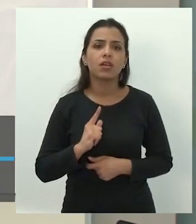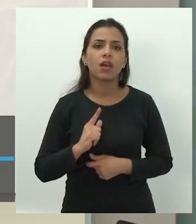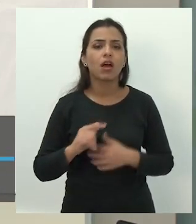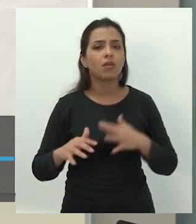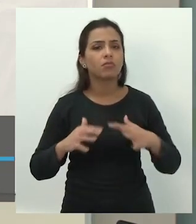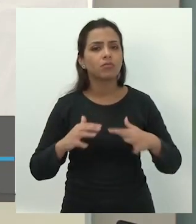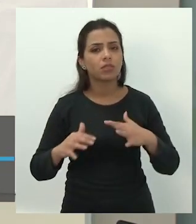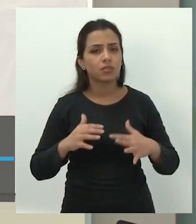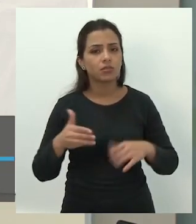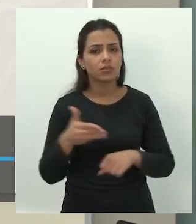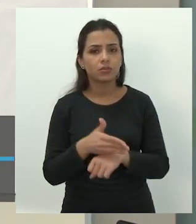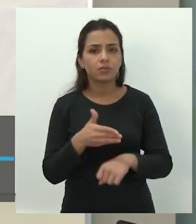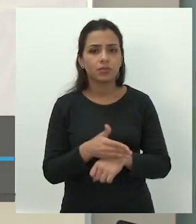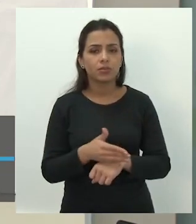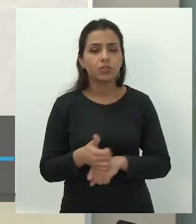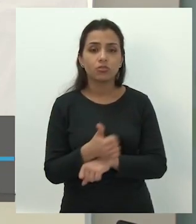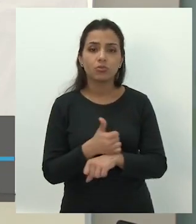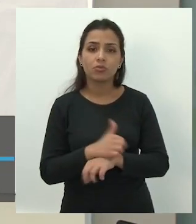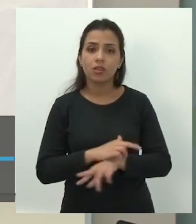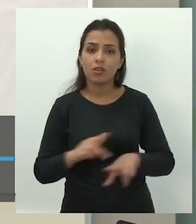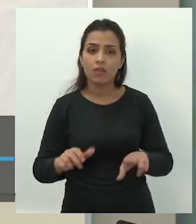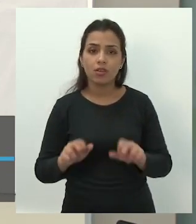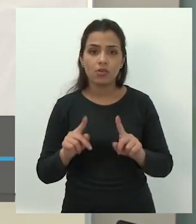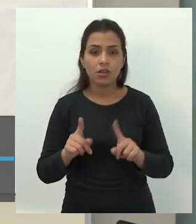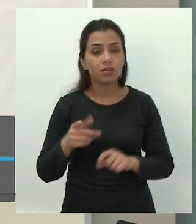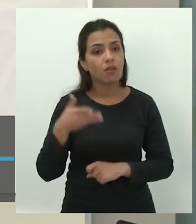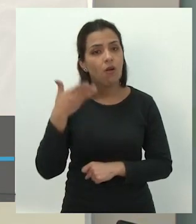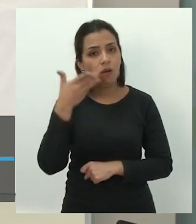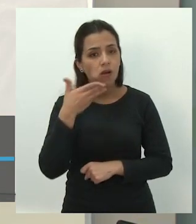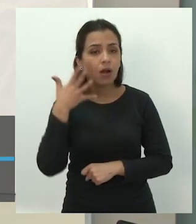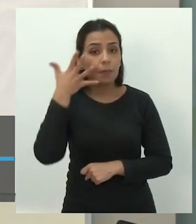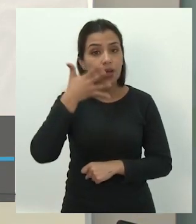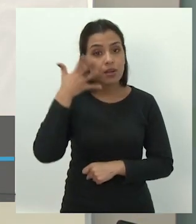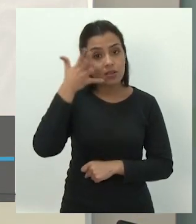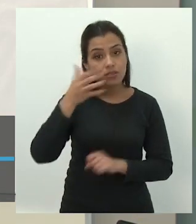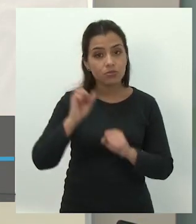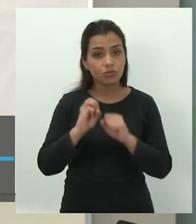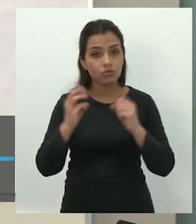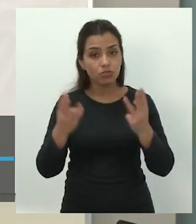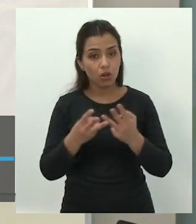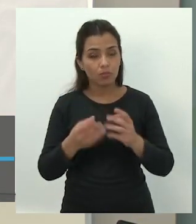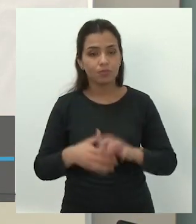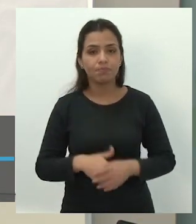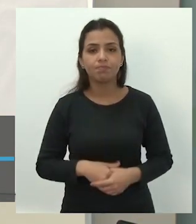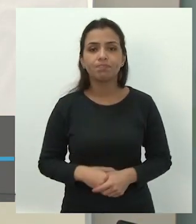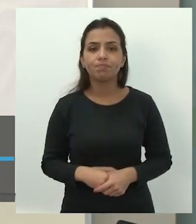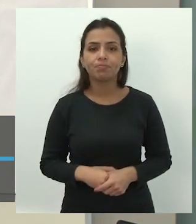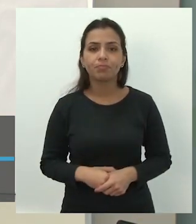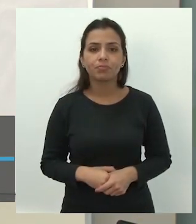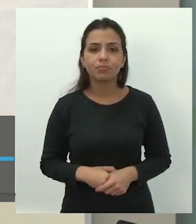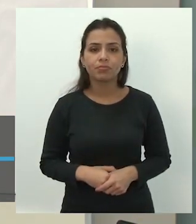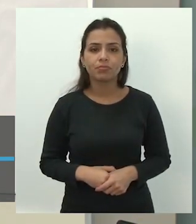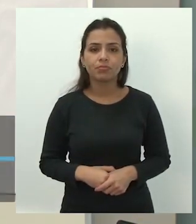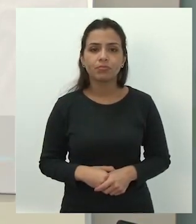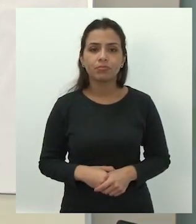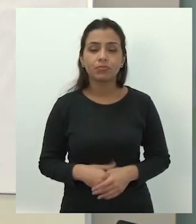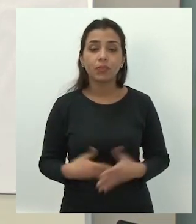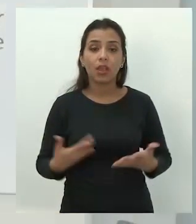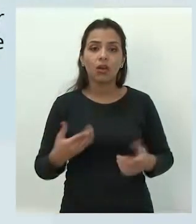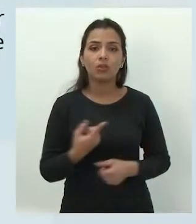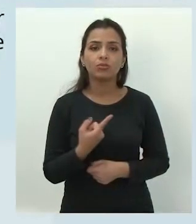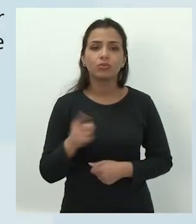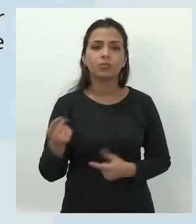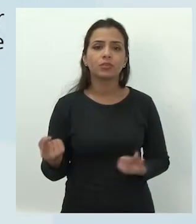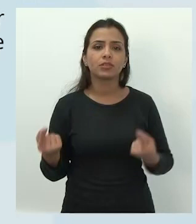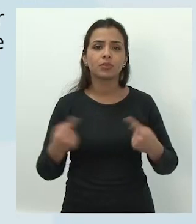vários profissionais, ok? Oferecendo palestras, workshops, enfim. Tá? Então, gente, como último desafio dessa aula,